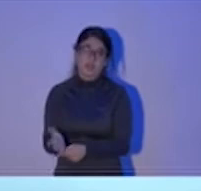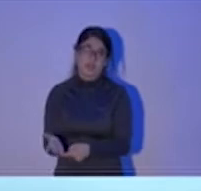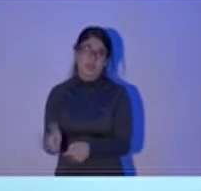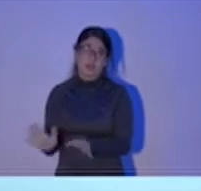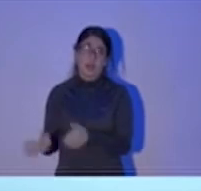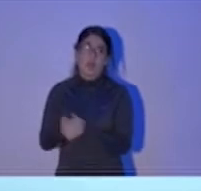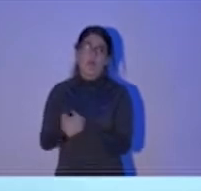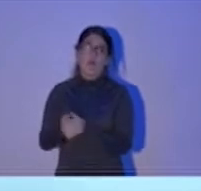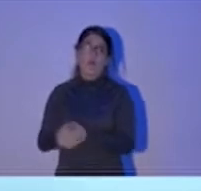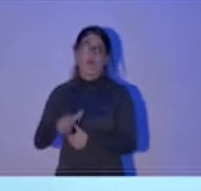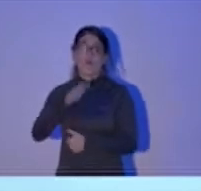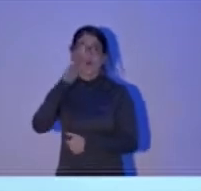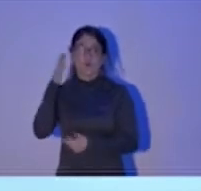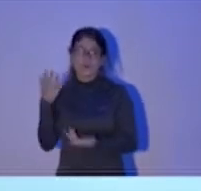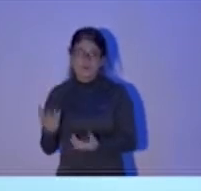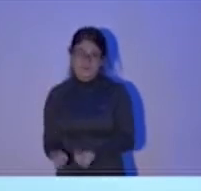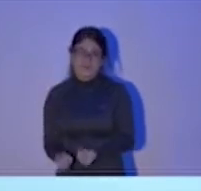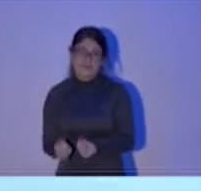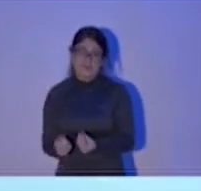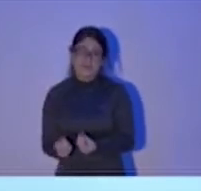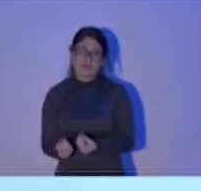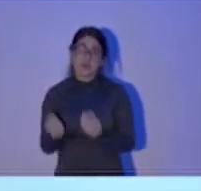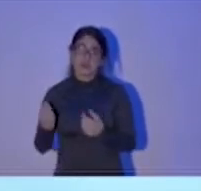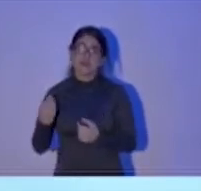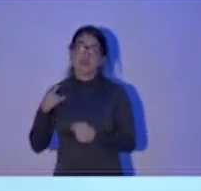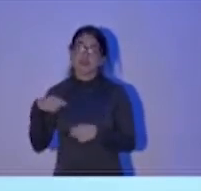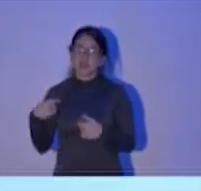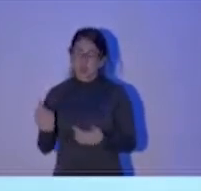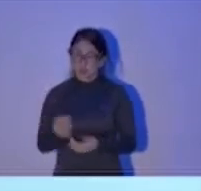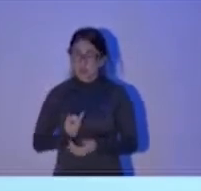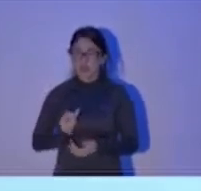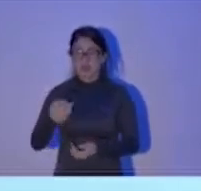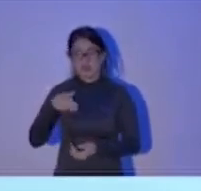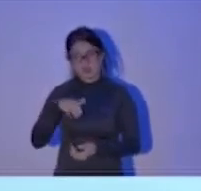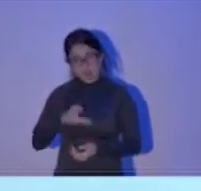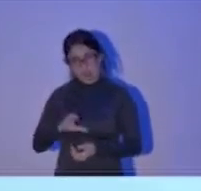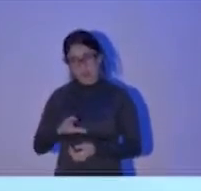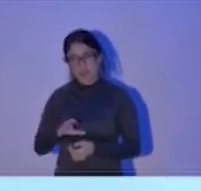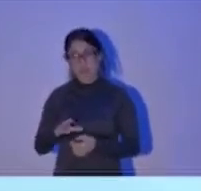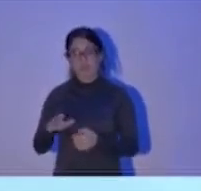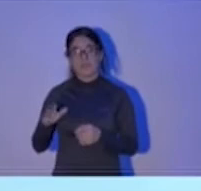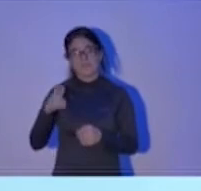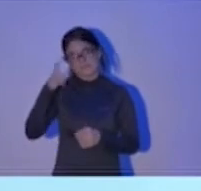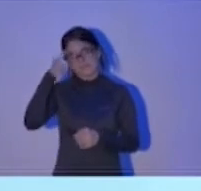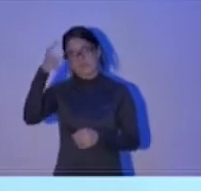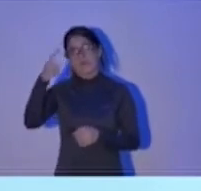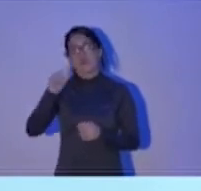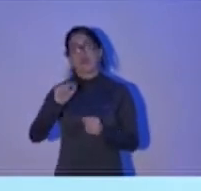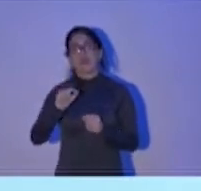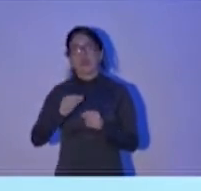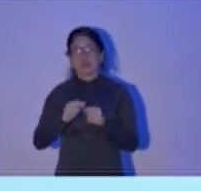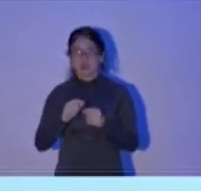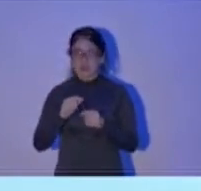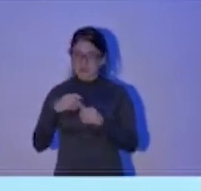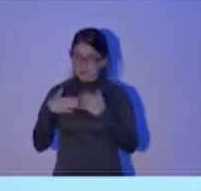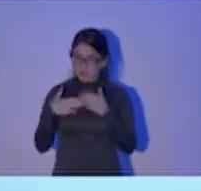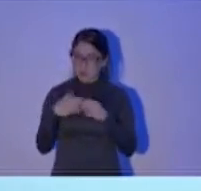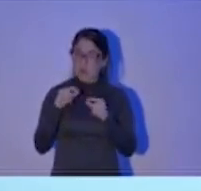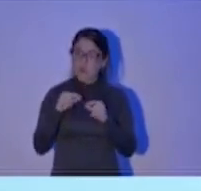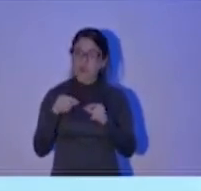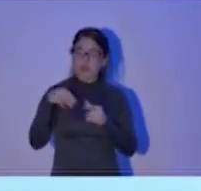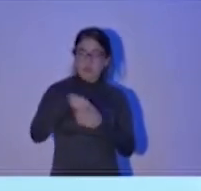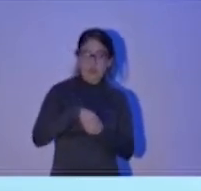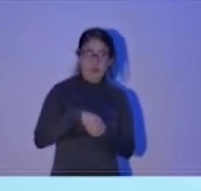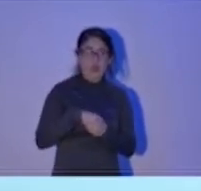famílias. Então nós, lá no MEC, com base nessa necessidade, desenvolvemos um pilar que diz respeito à